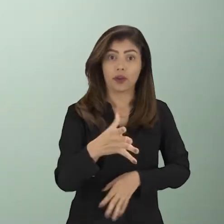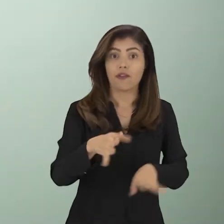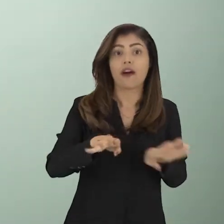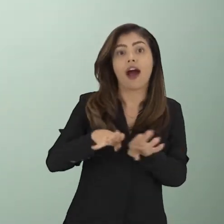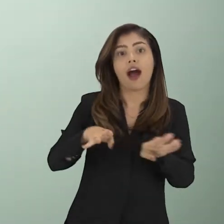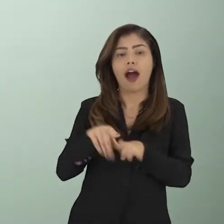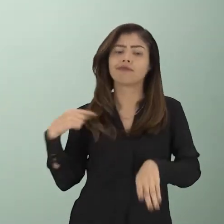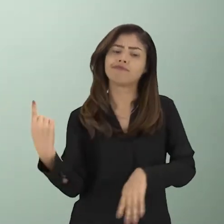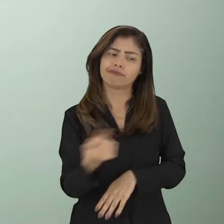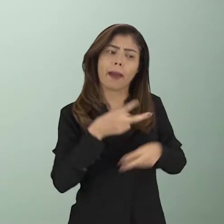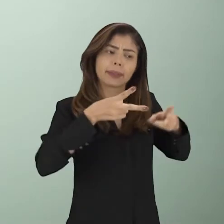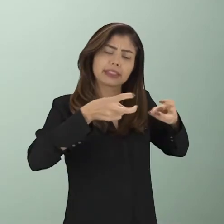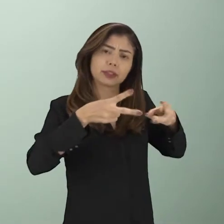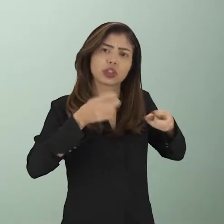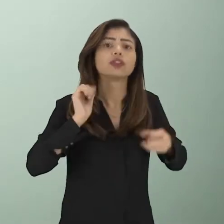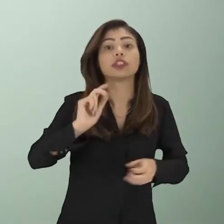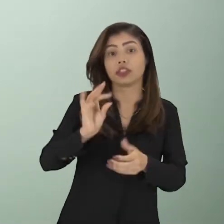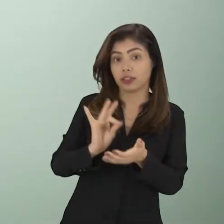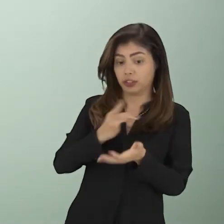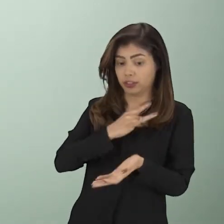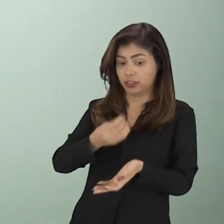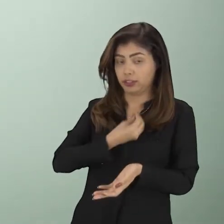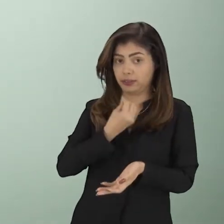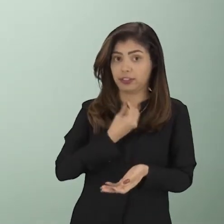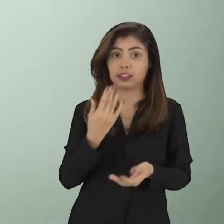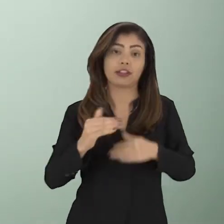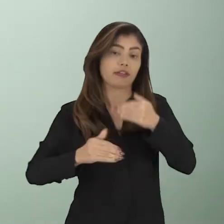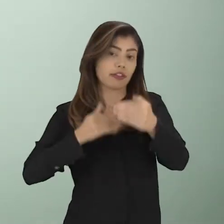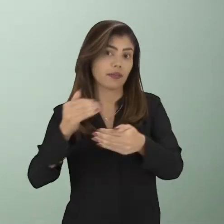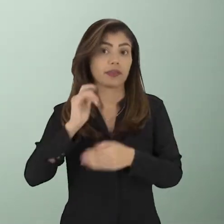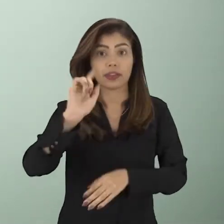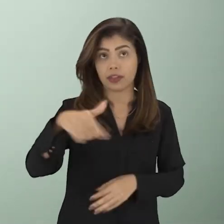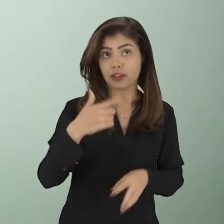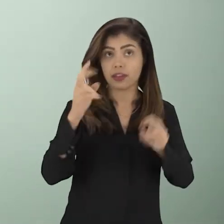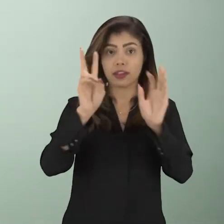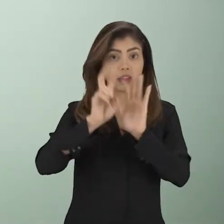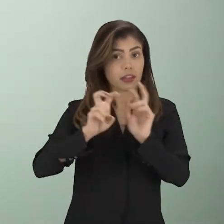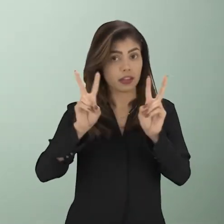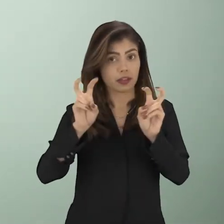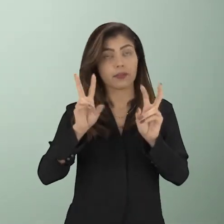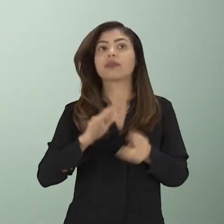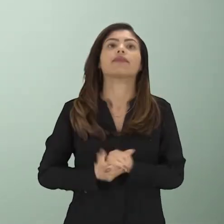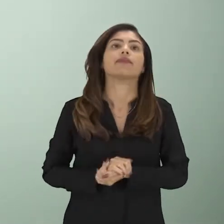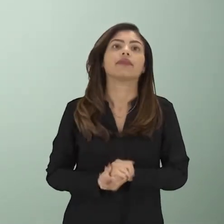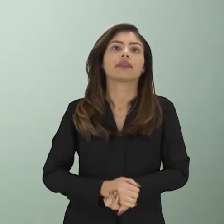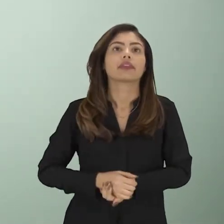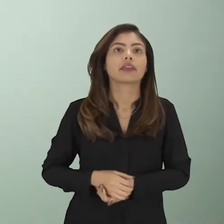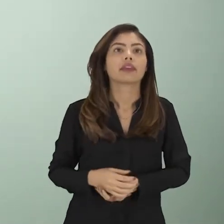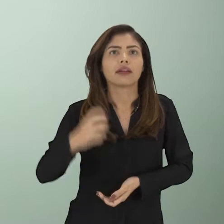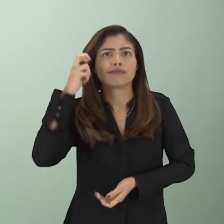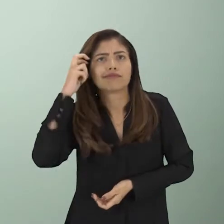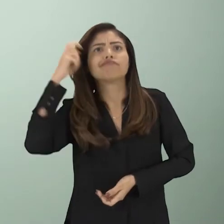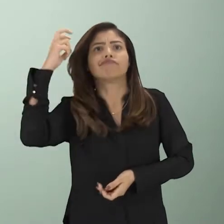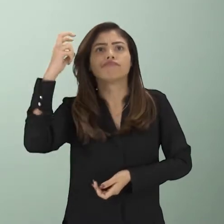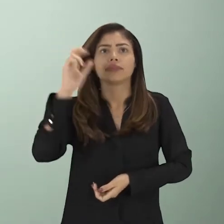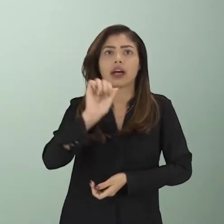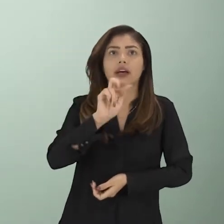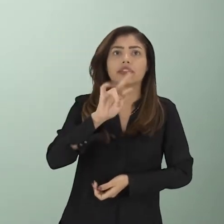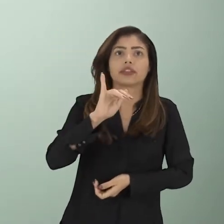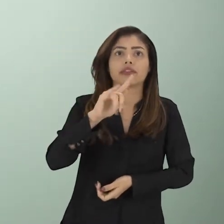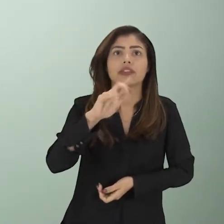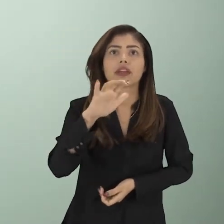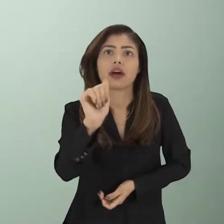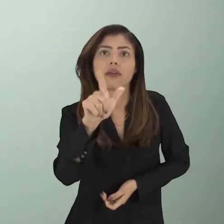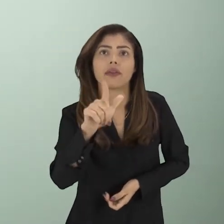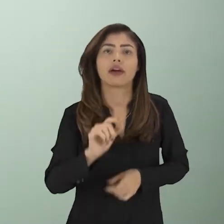nossa própria percepção da realidade, e eu já estou caminhando para o nosso próximo tema, que é a inteligência artificial. Olha só,